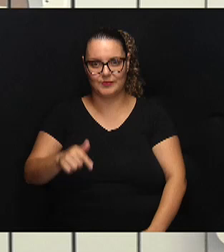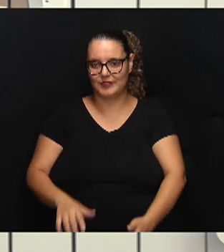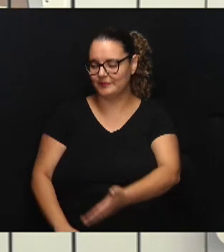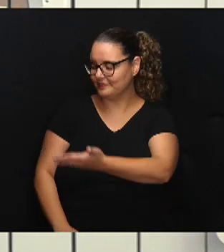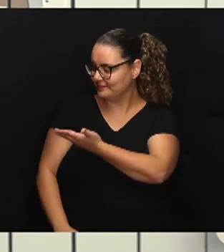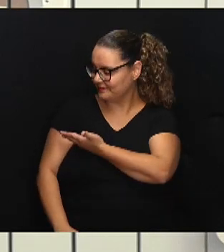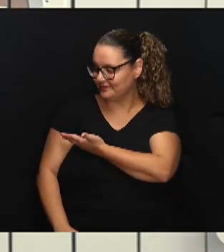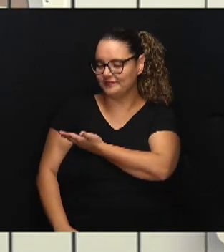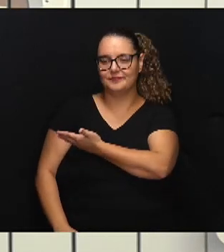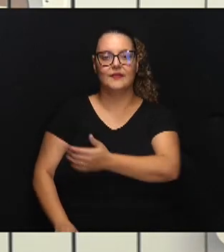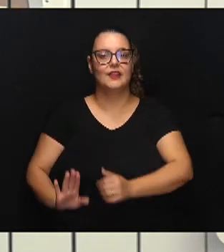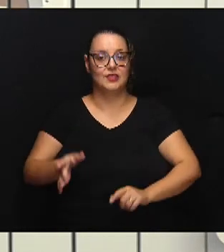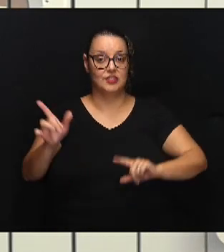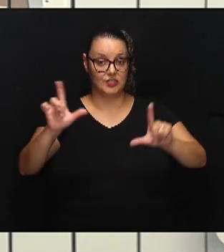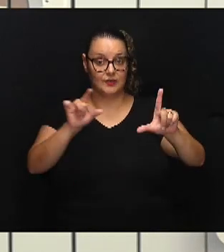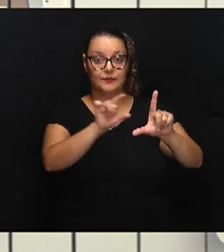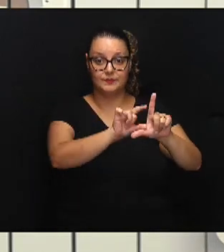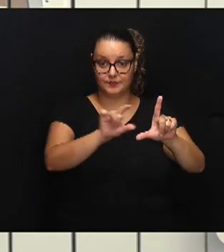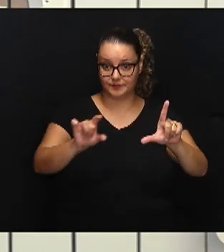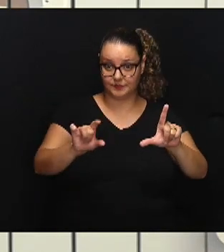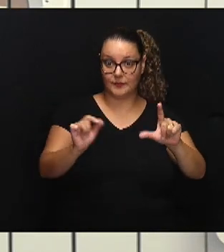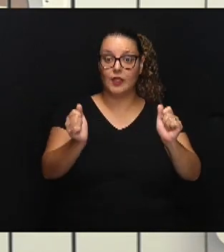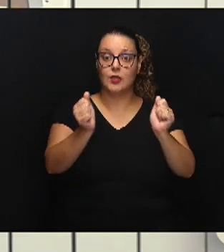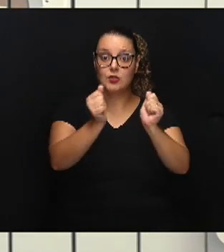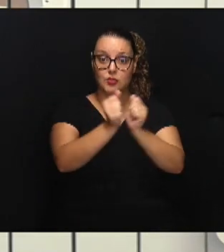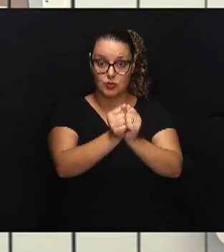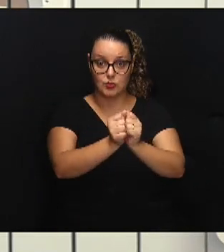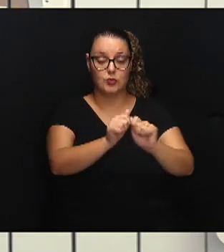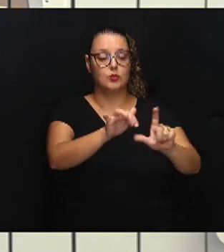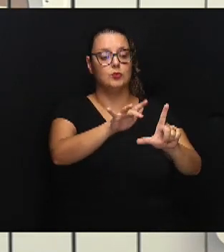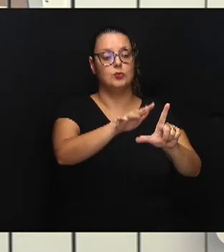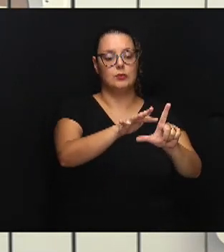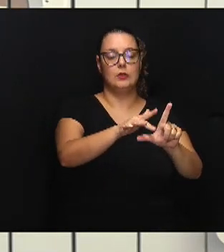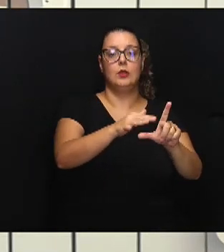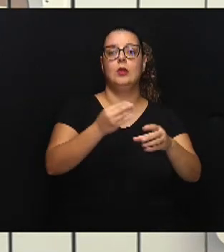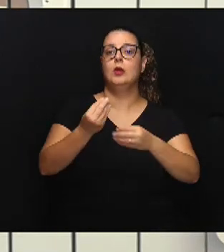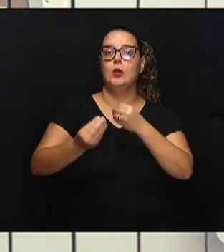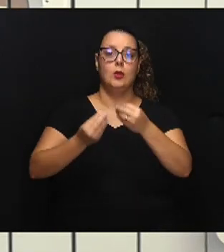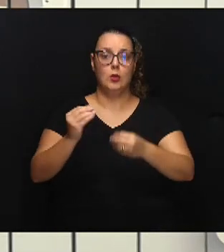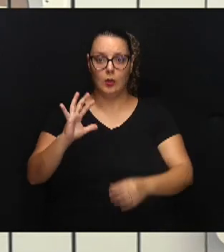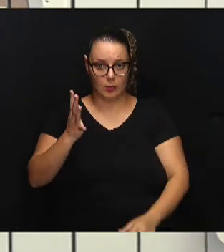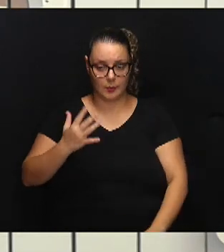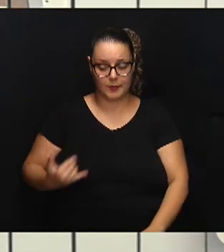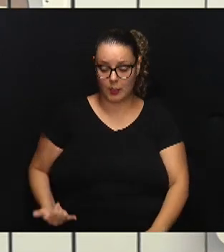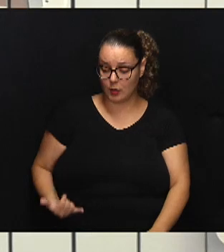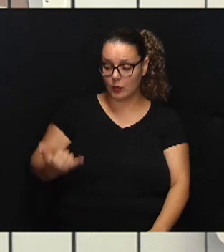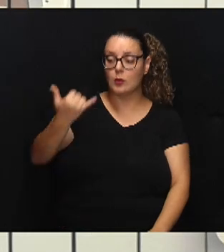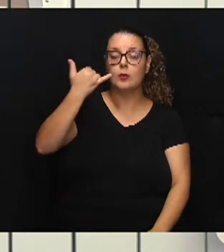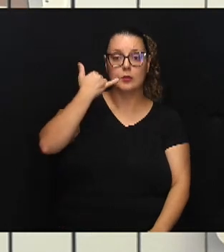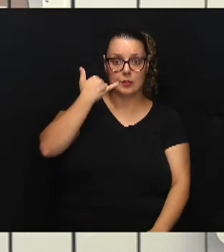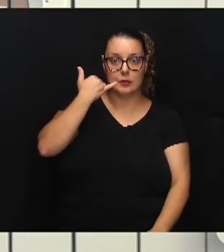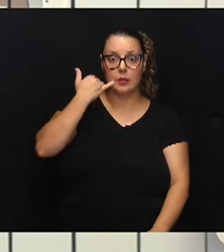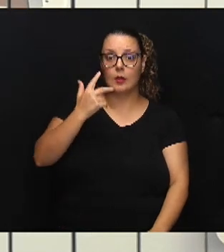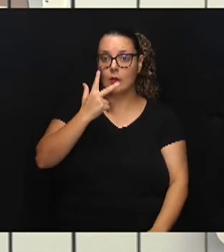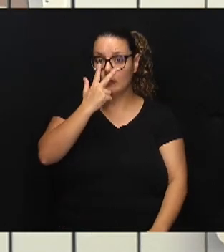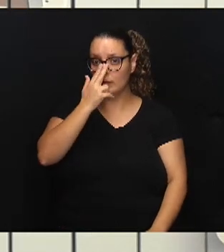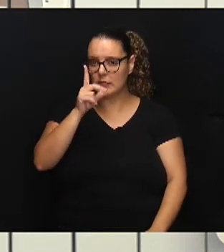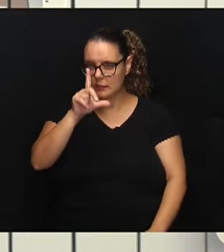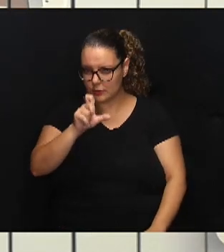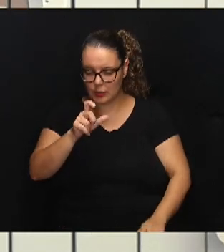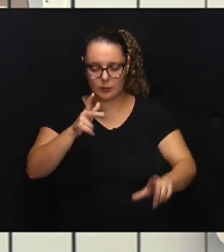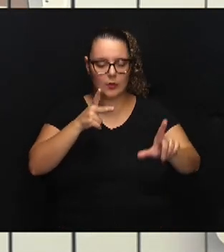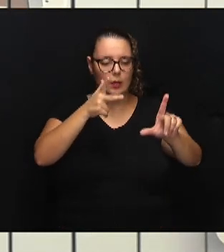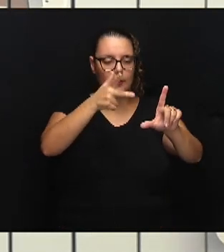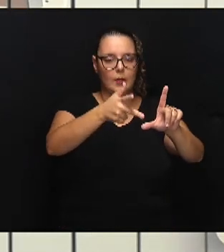978293776. Já aparece aqui embaixo da sua tela, junto com o nosso QR Code. Está com o seu celular aí perto? Pegue o celular, abra